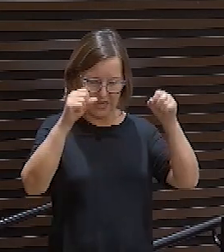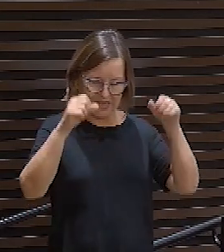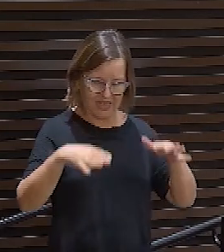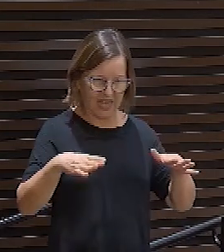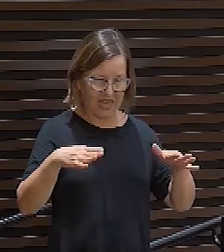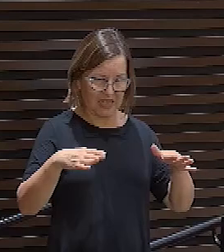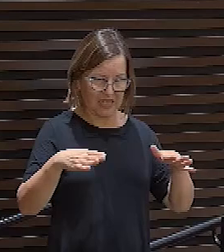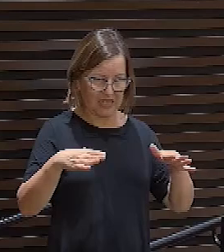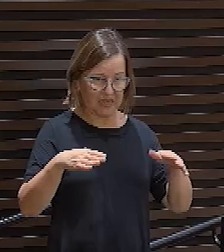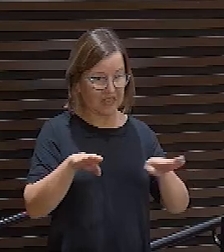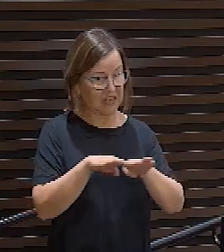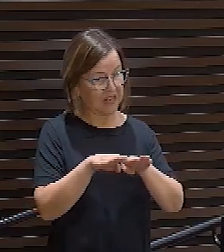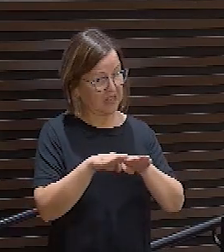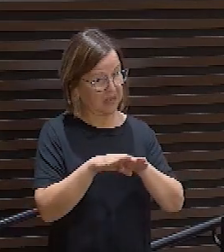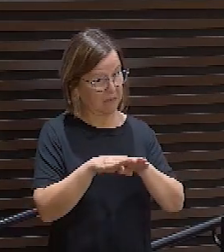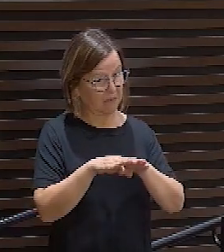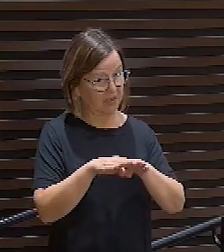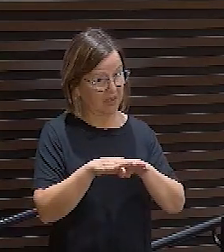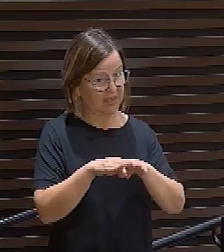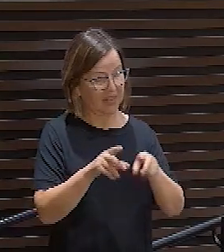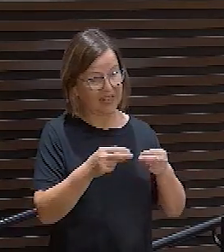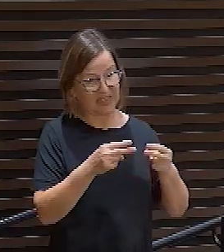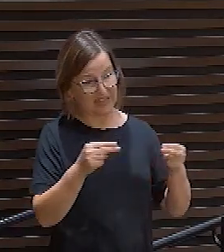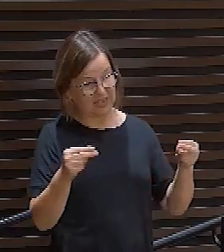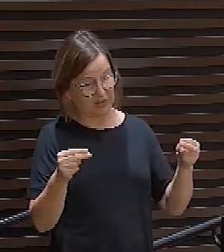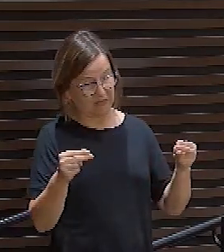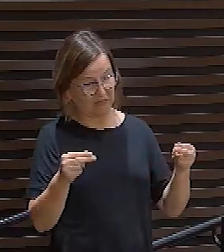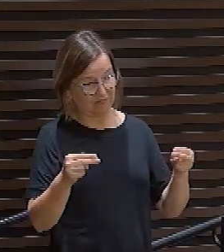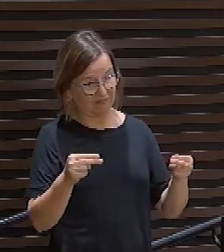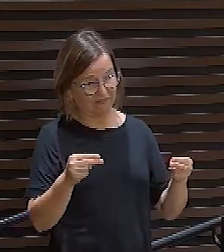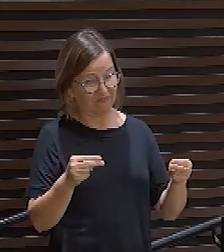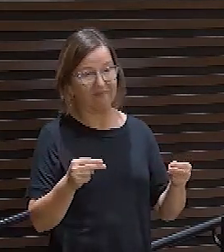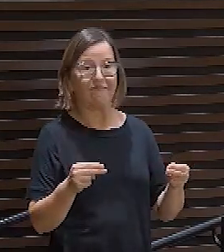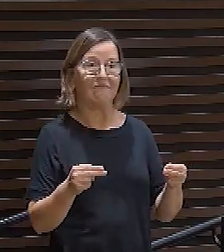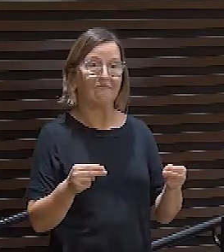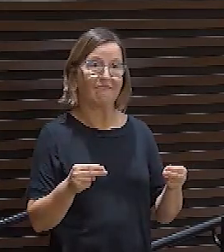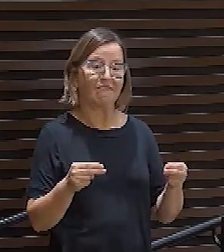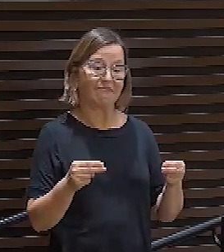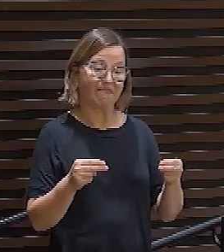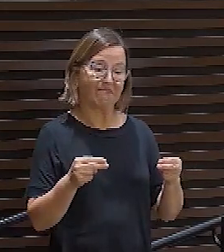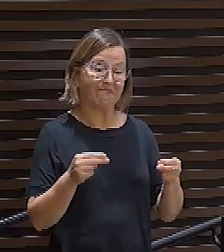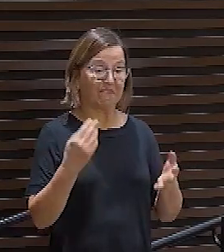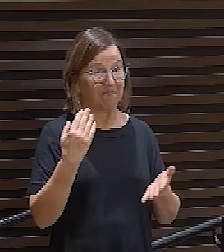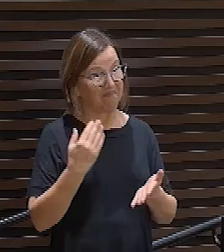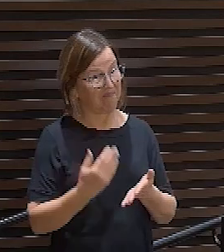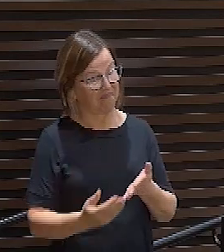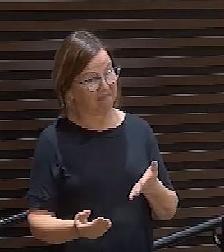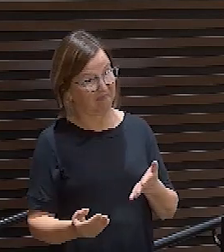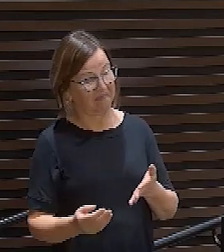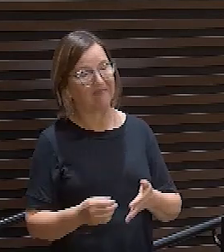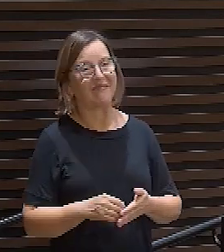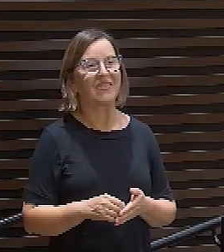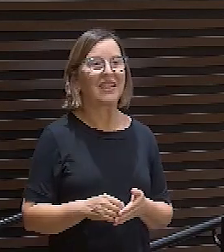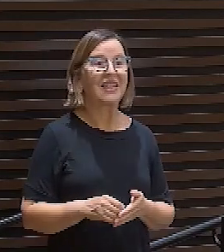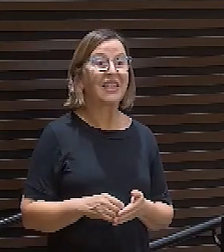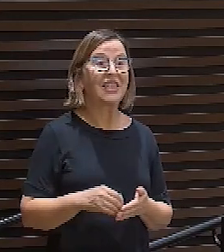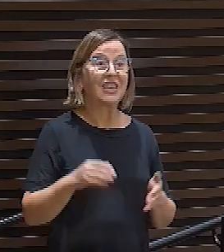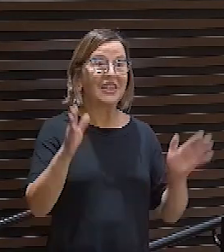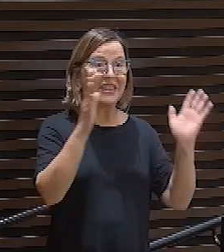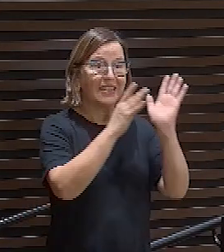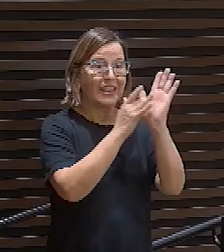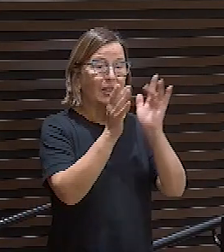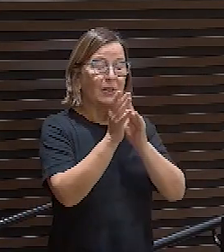caídas e nas redimidas, ele tenha a primazia, a plenitude.